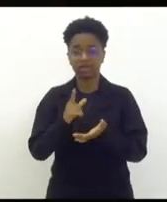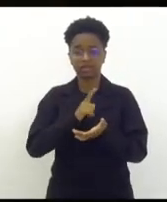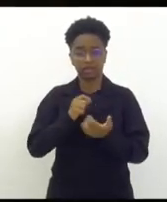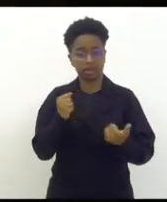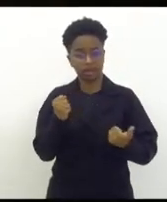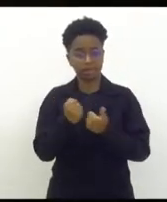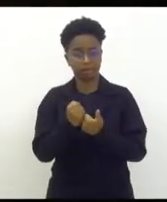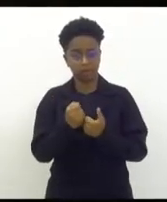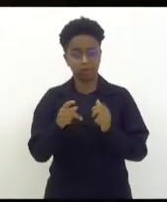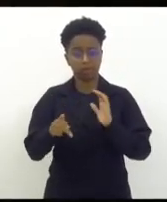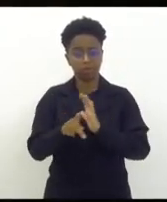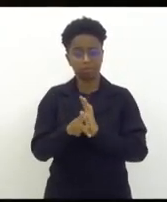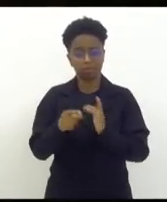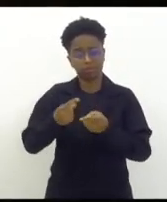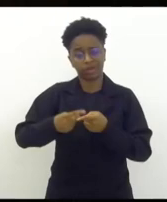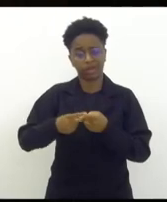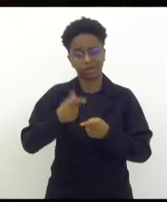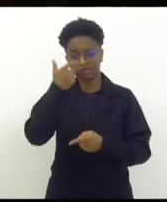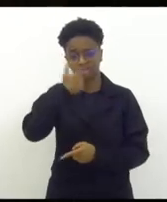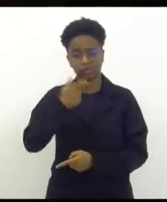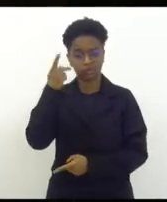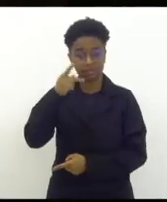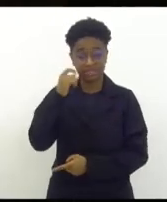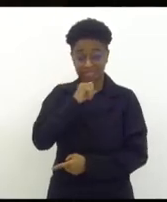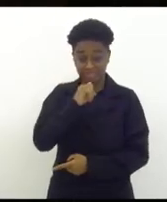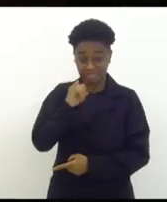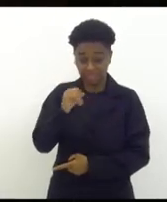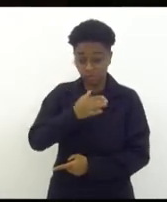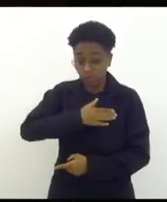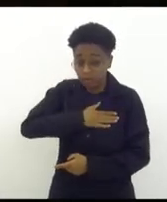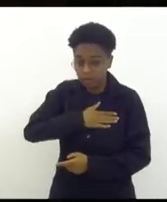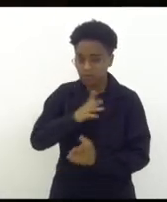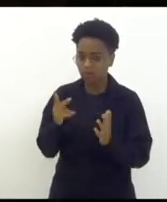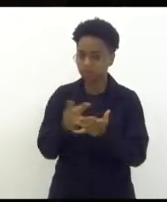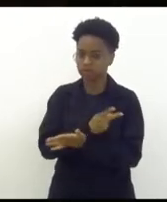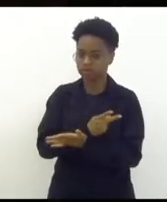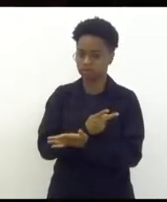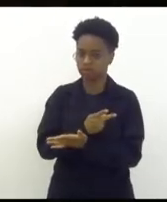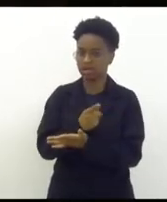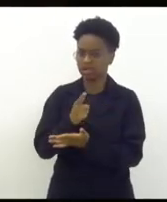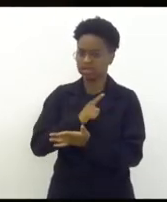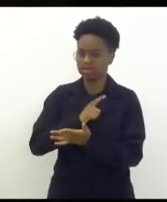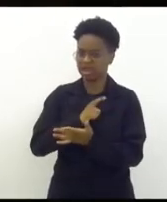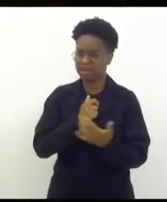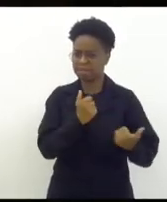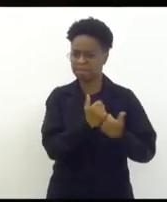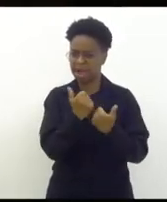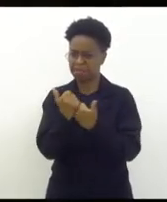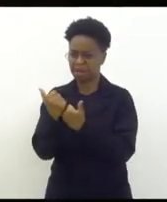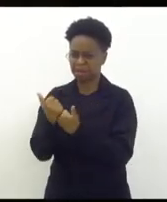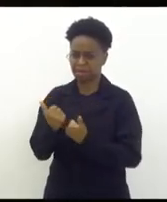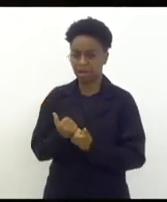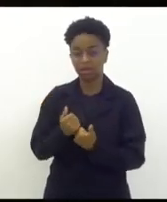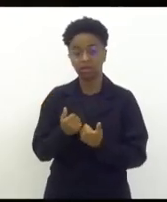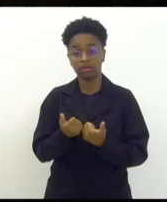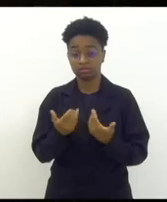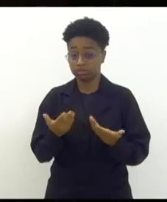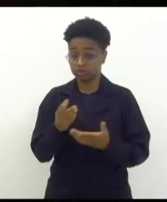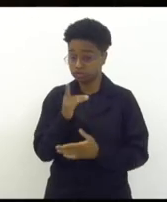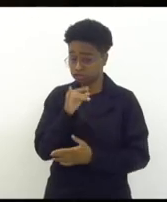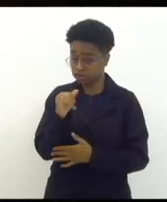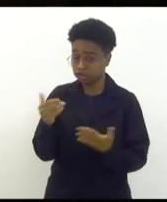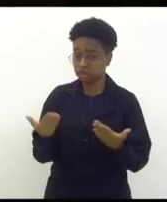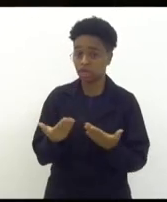que o Mandato permite se aconteceu o que aconteceu comigo com todo esse aparato ao meu redor a luz do dia